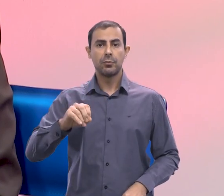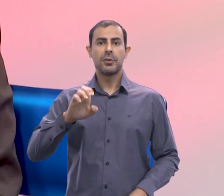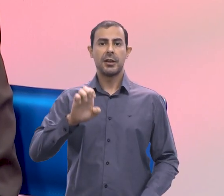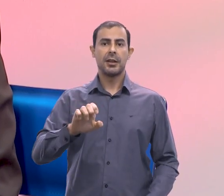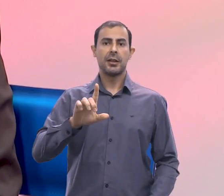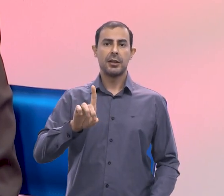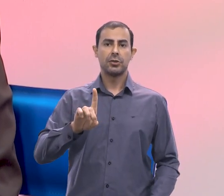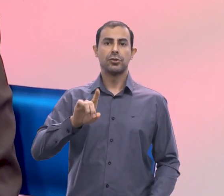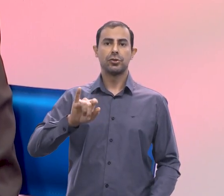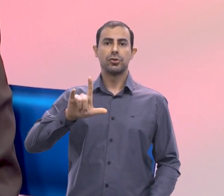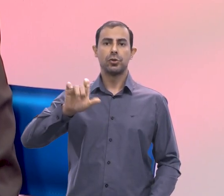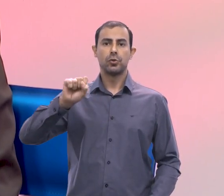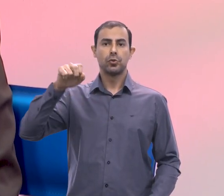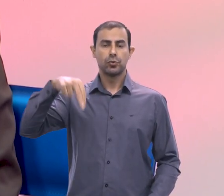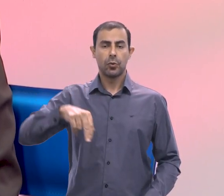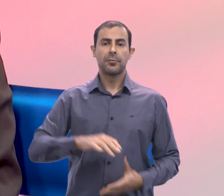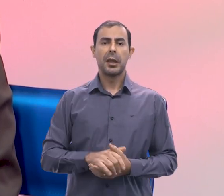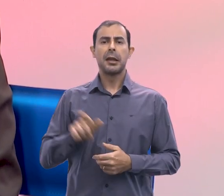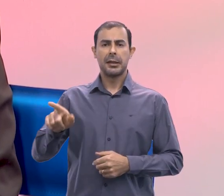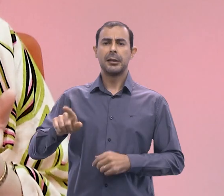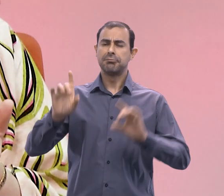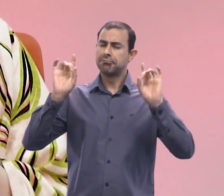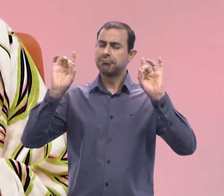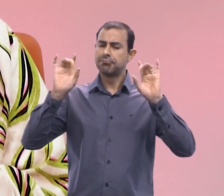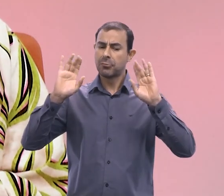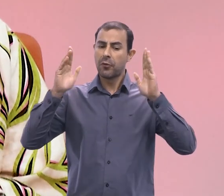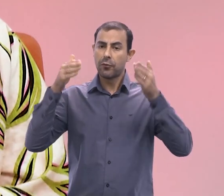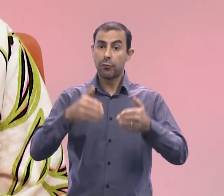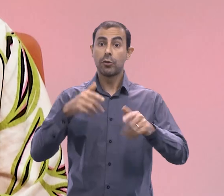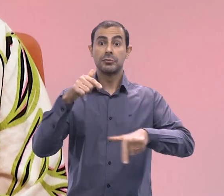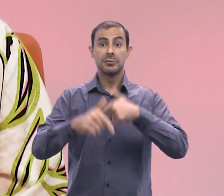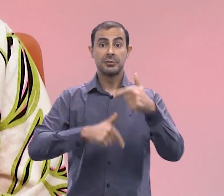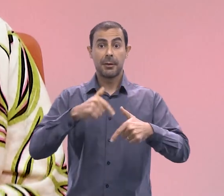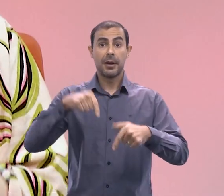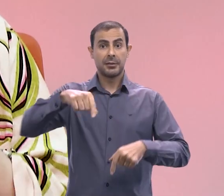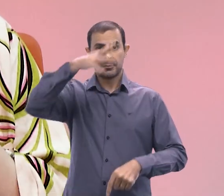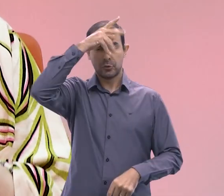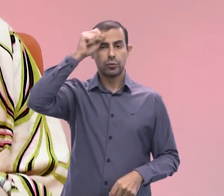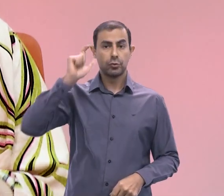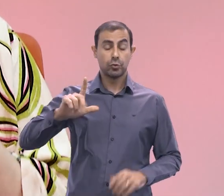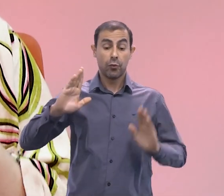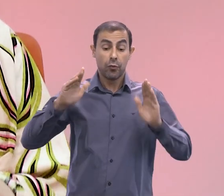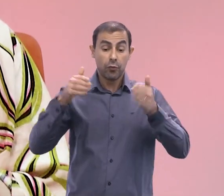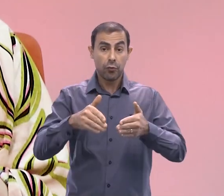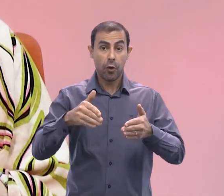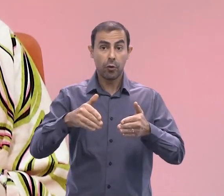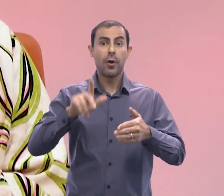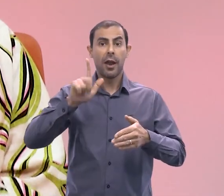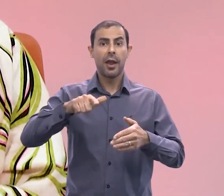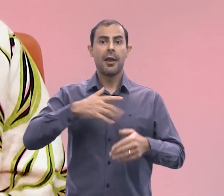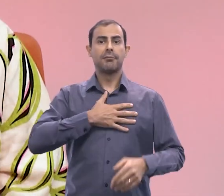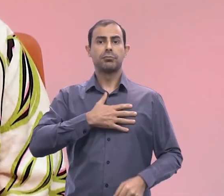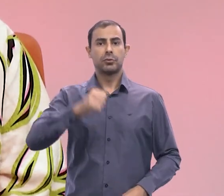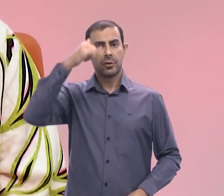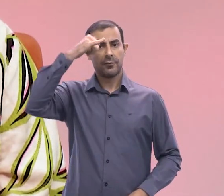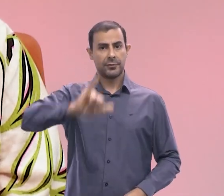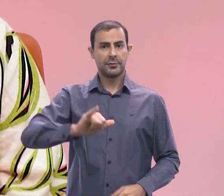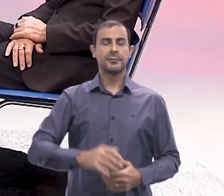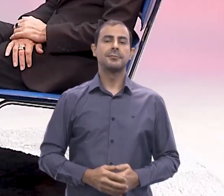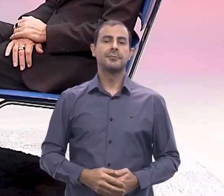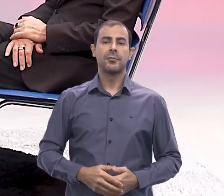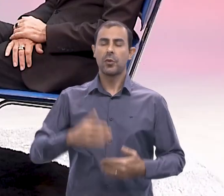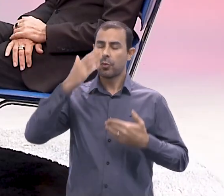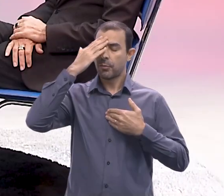é um especialista nesse assunto, que tem um trabalho aqui em Mato Grosso do Sul voltado para a prevenção ao